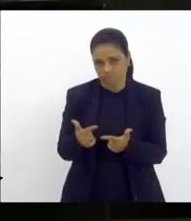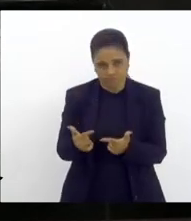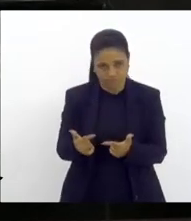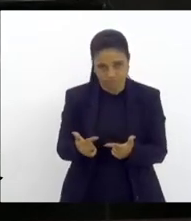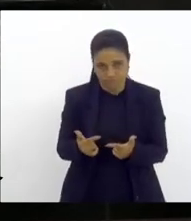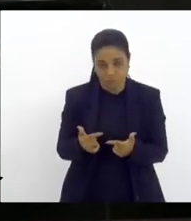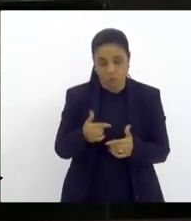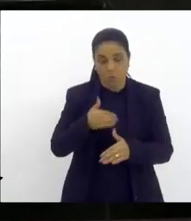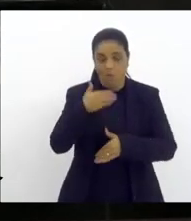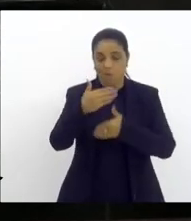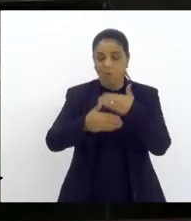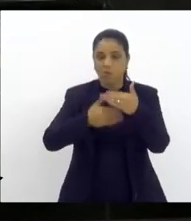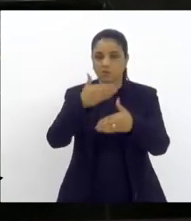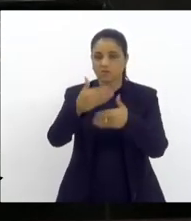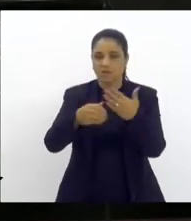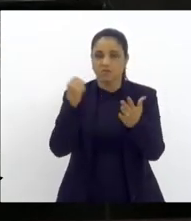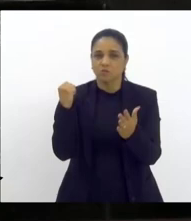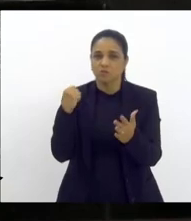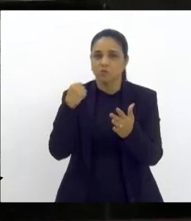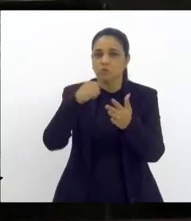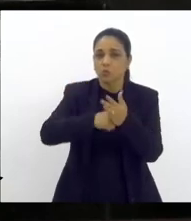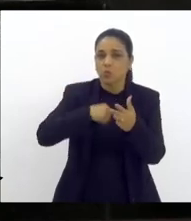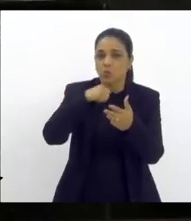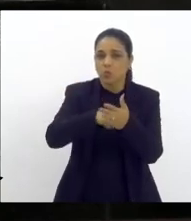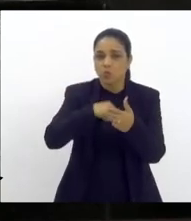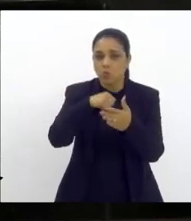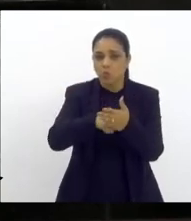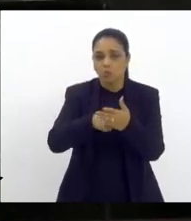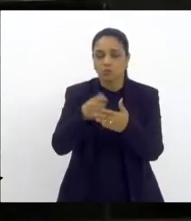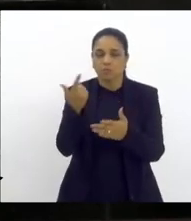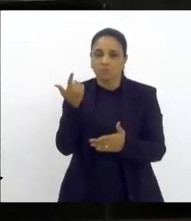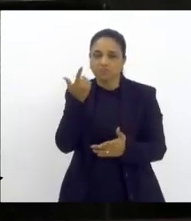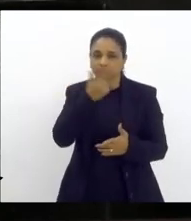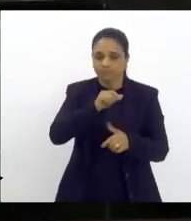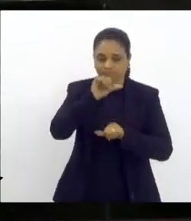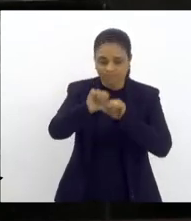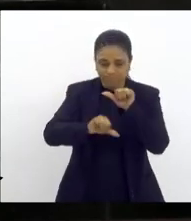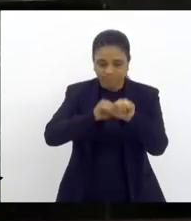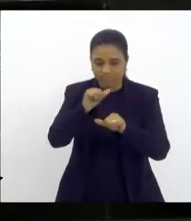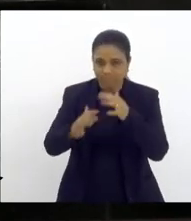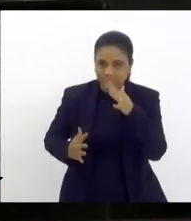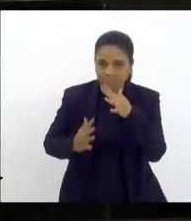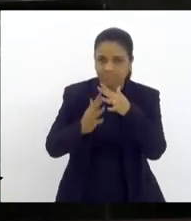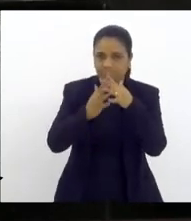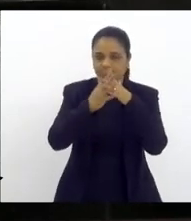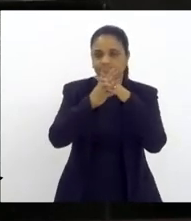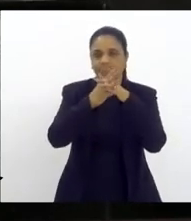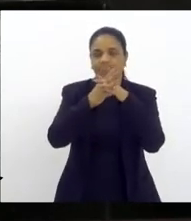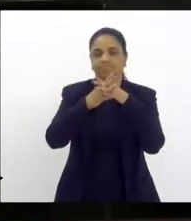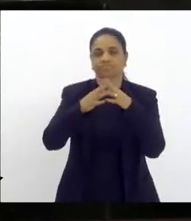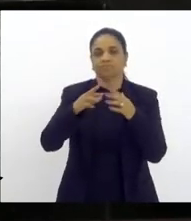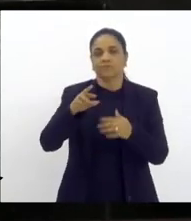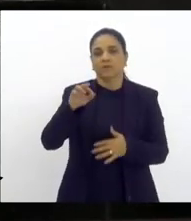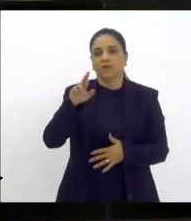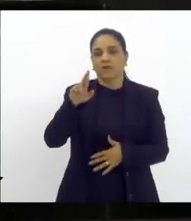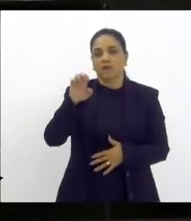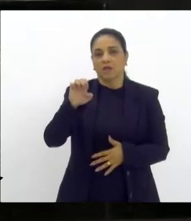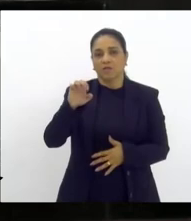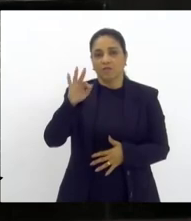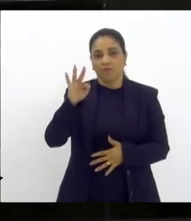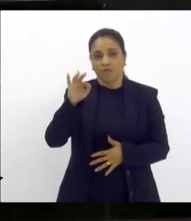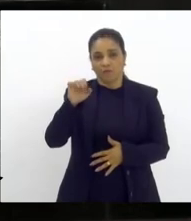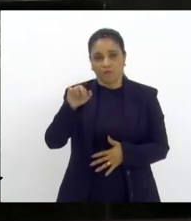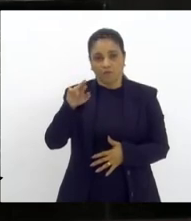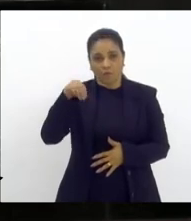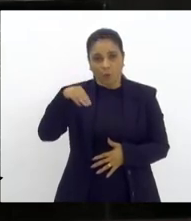o processo de luta pela terra pela reforma agrária oriundo de um profundo de uma